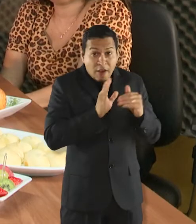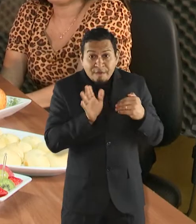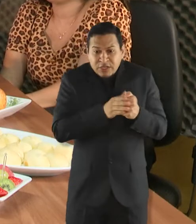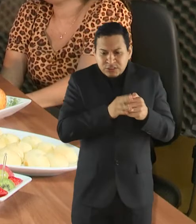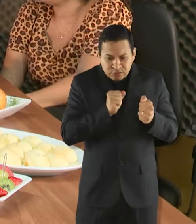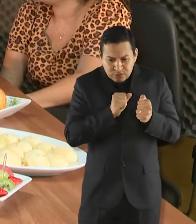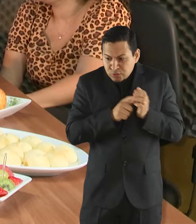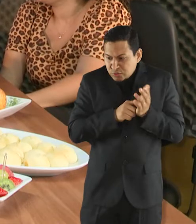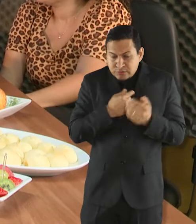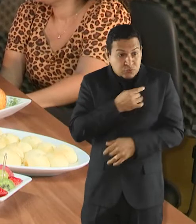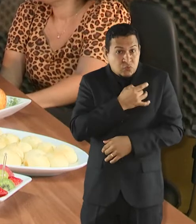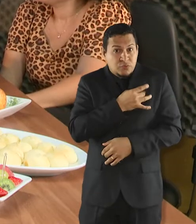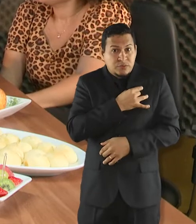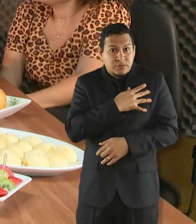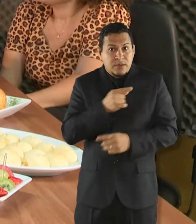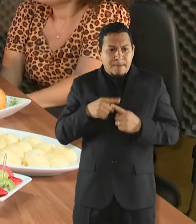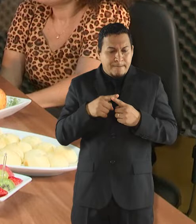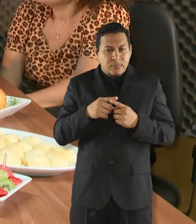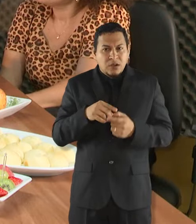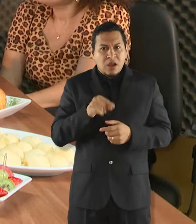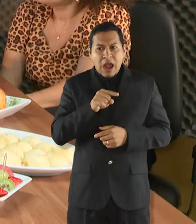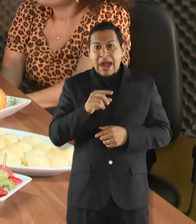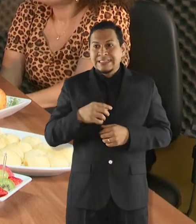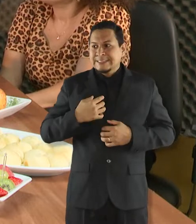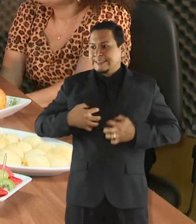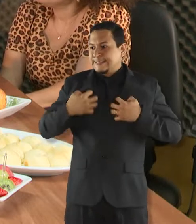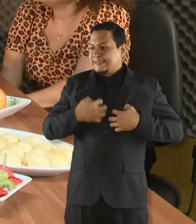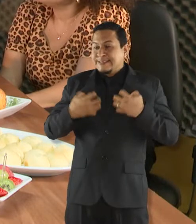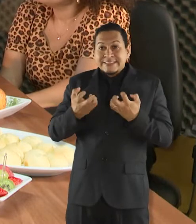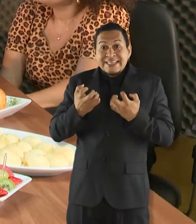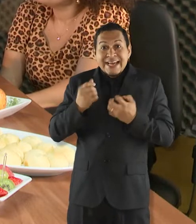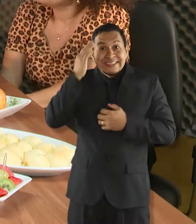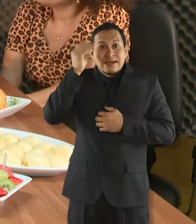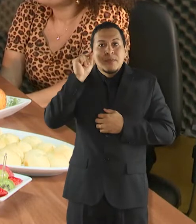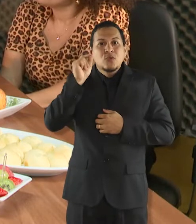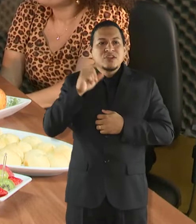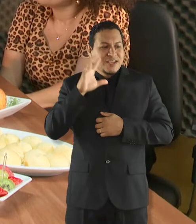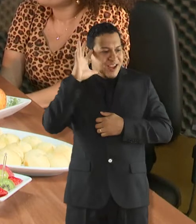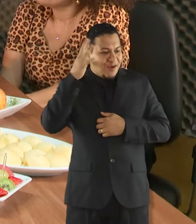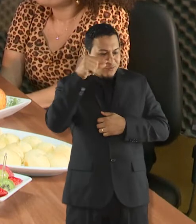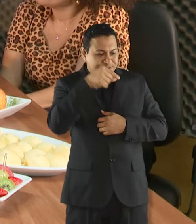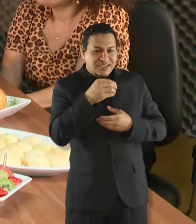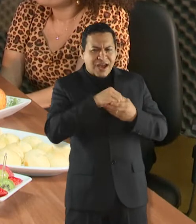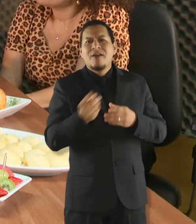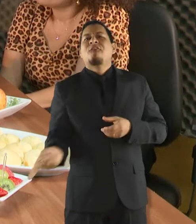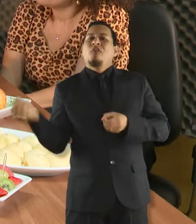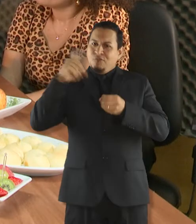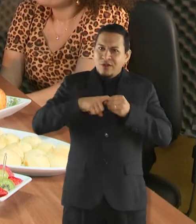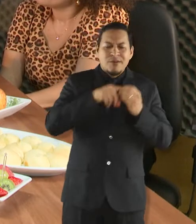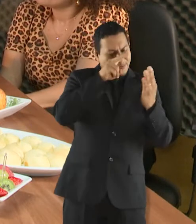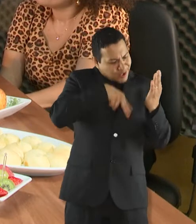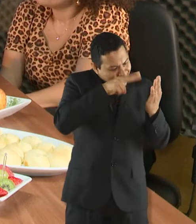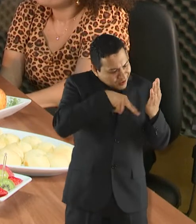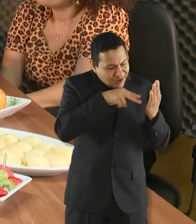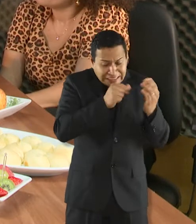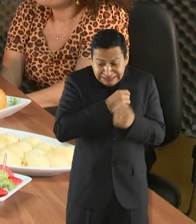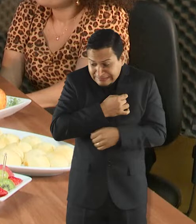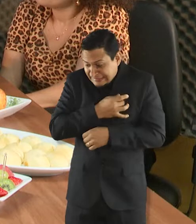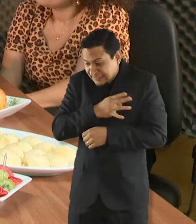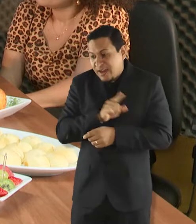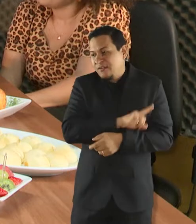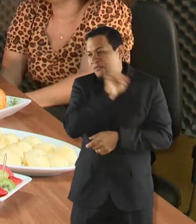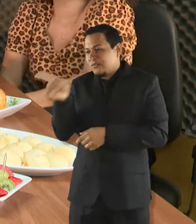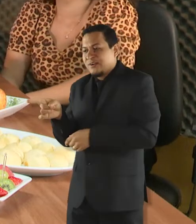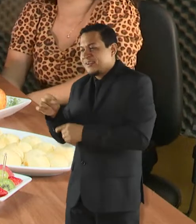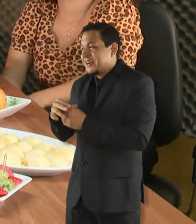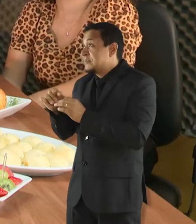aí eu mas ia é lá, lavava a assustável. louça, limpava alguma coisa. Mas a ansiedade para saber o que ia acontecer era tão grande, eu voltava e eu lia, eu ficava com medo de novo.